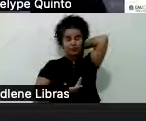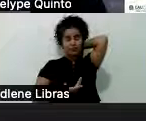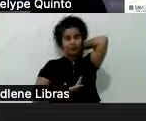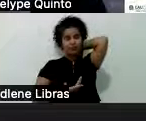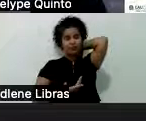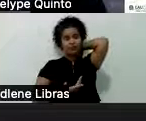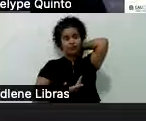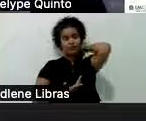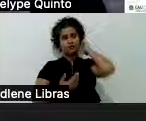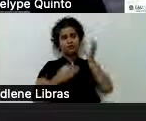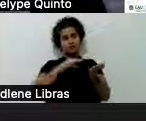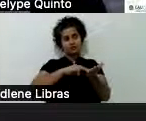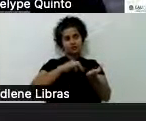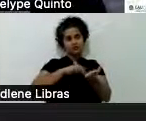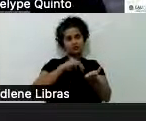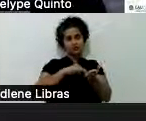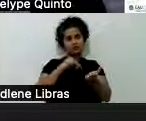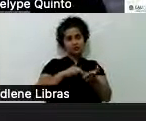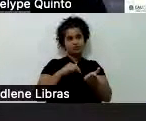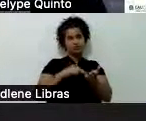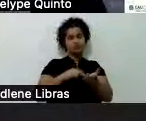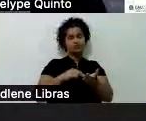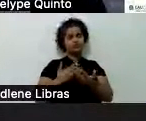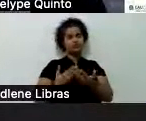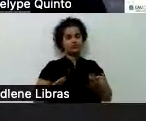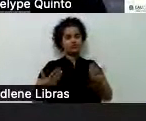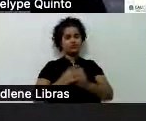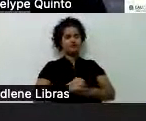Essa metodologia ela é uma